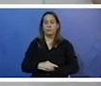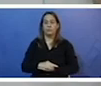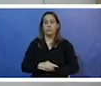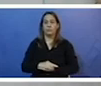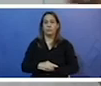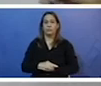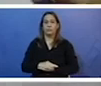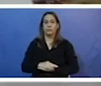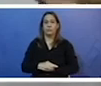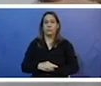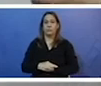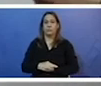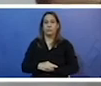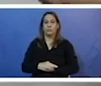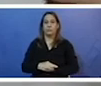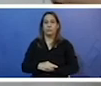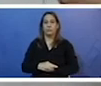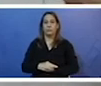Avião.